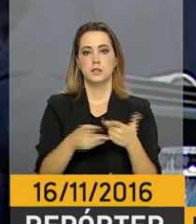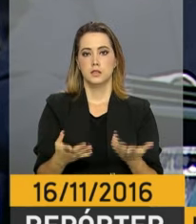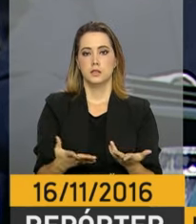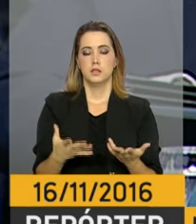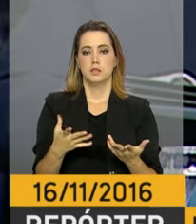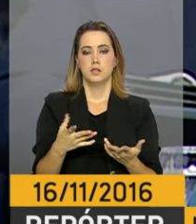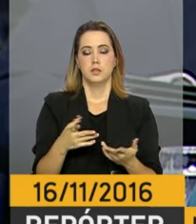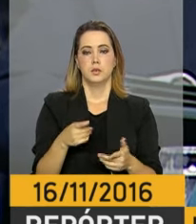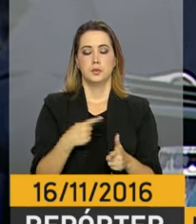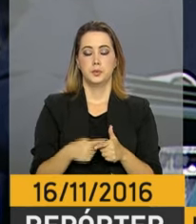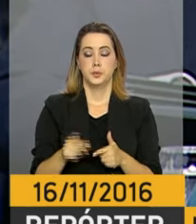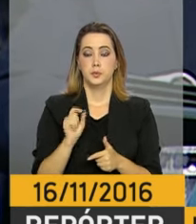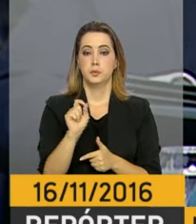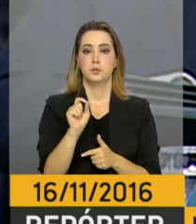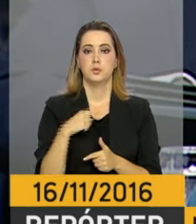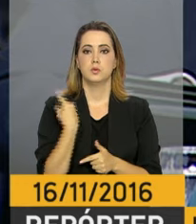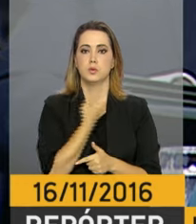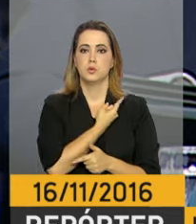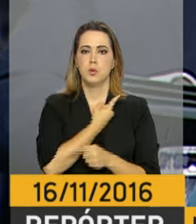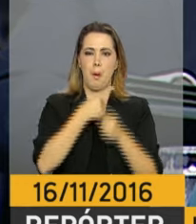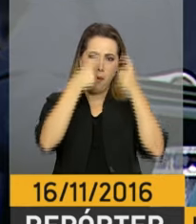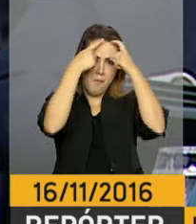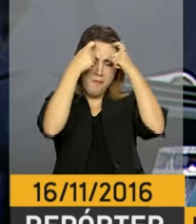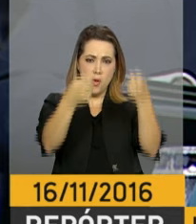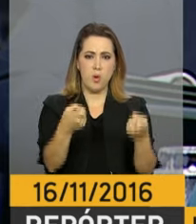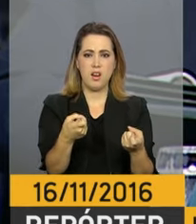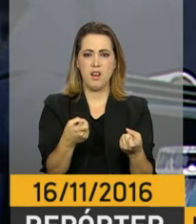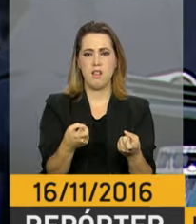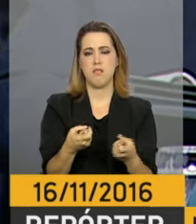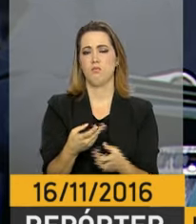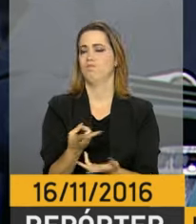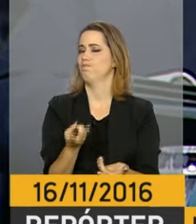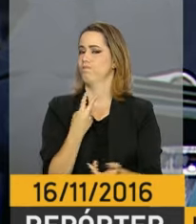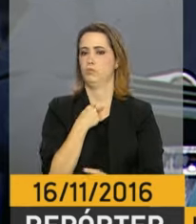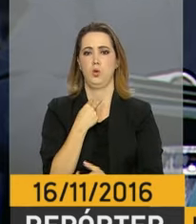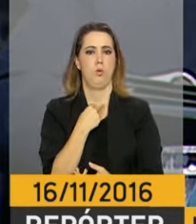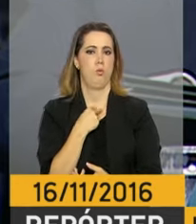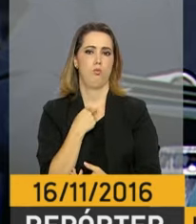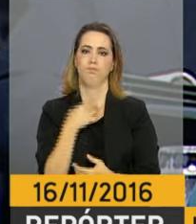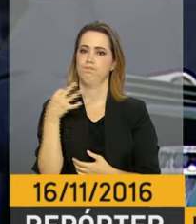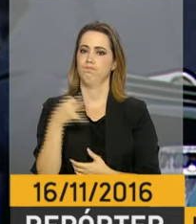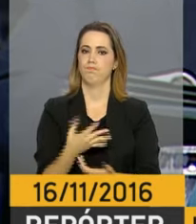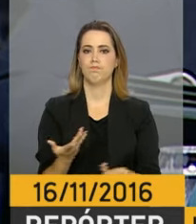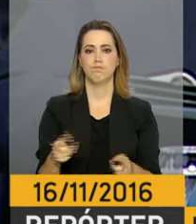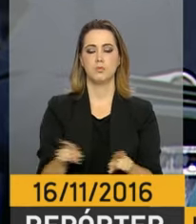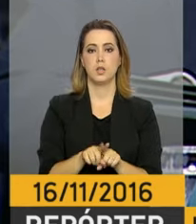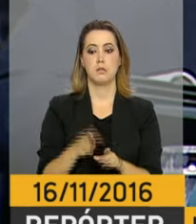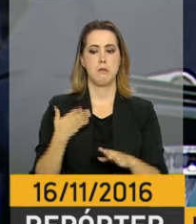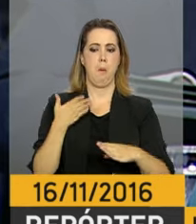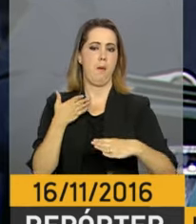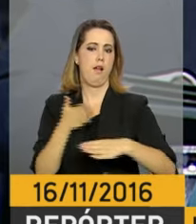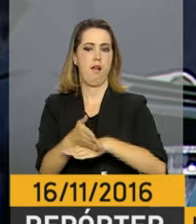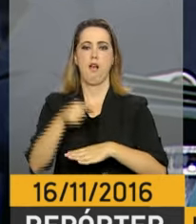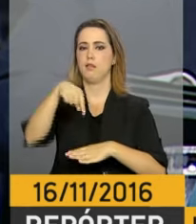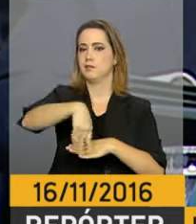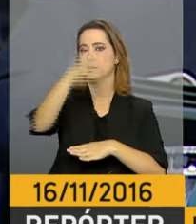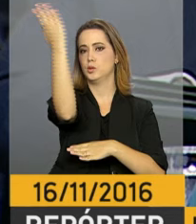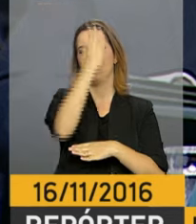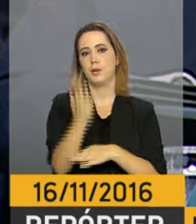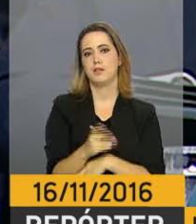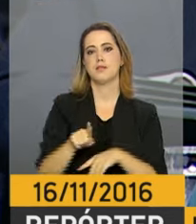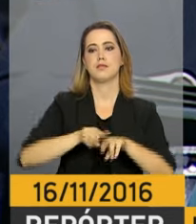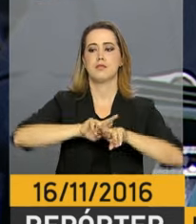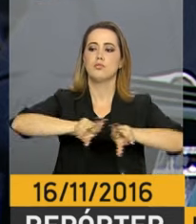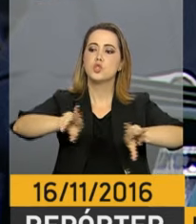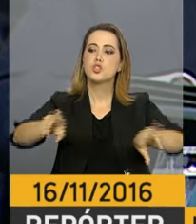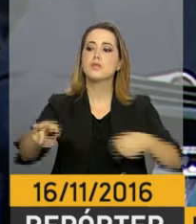eh toma contornos de violência intolerável que invade todas as nossas cidades aqui no Brasil nos países